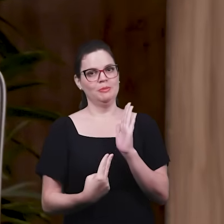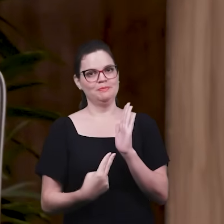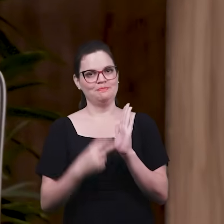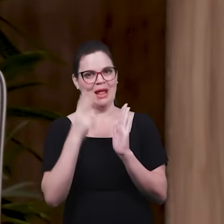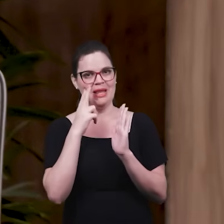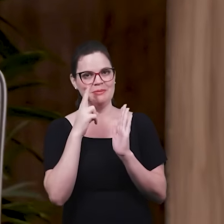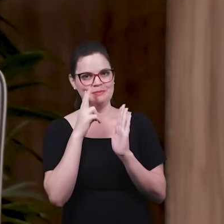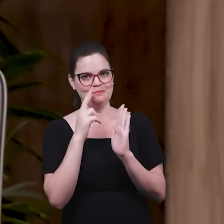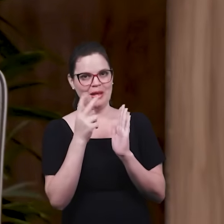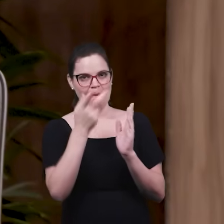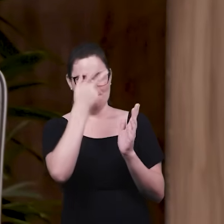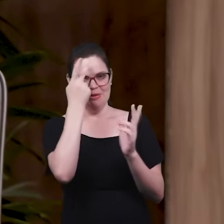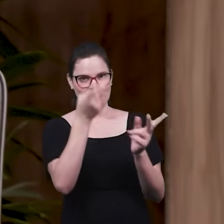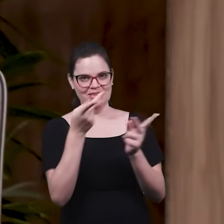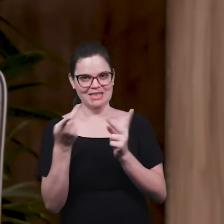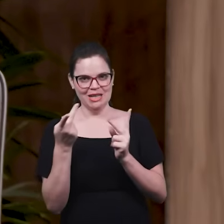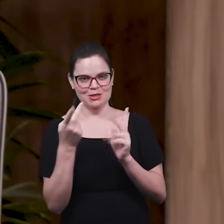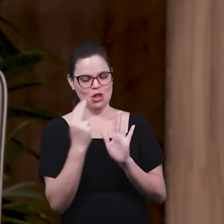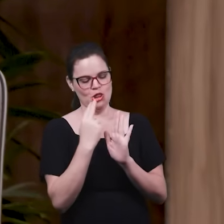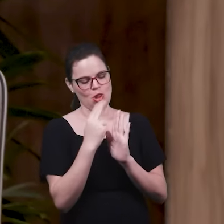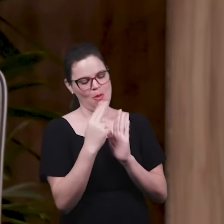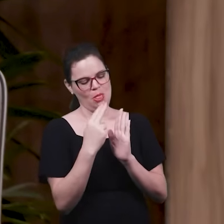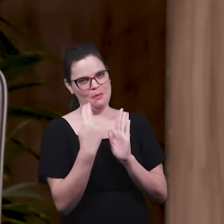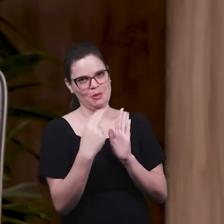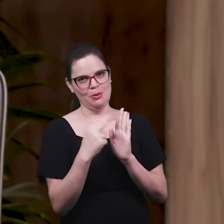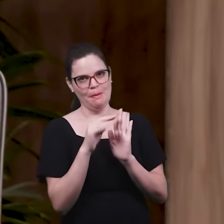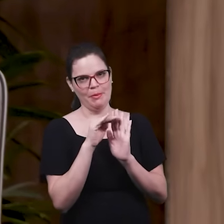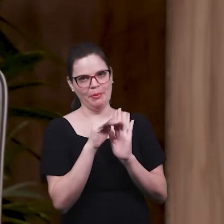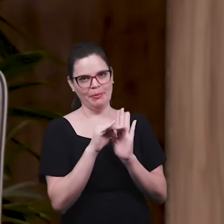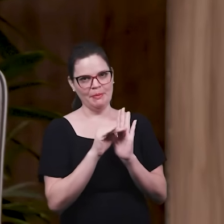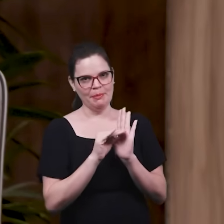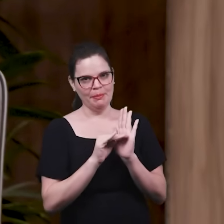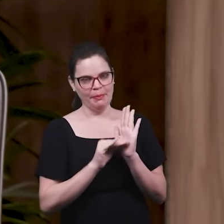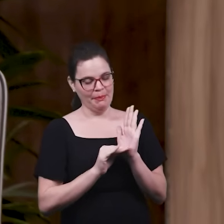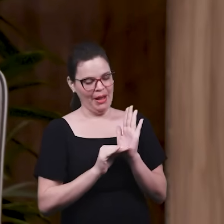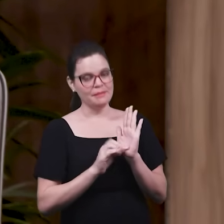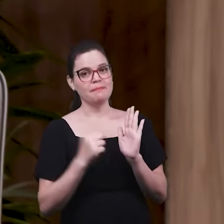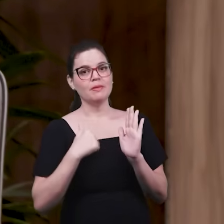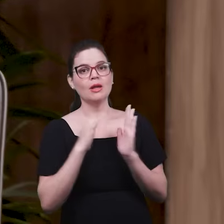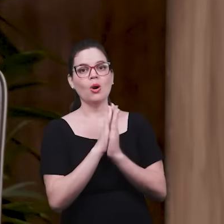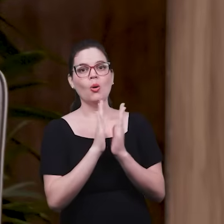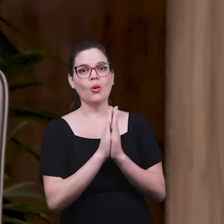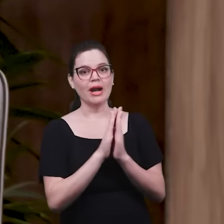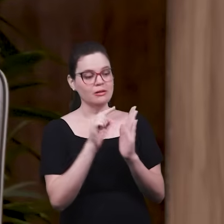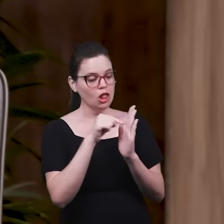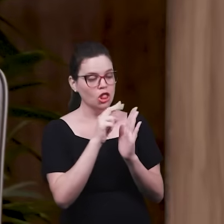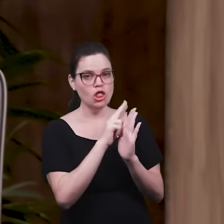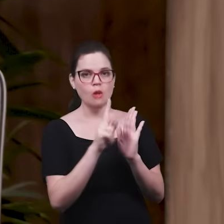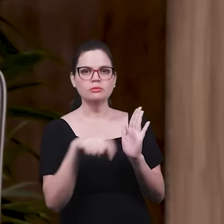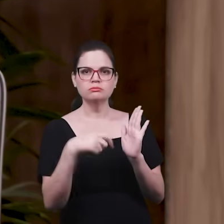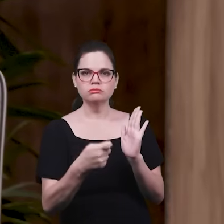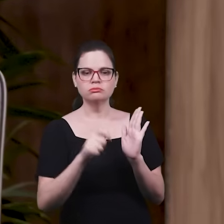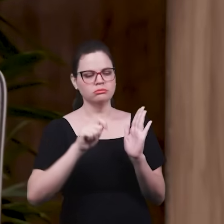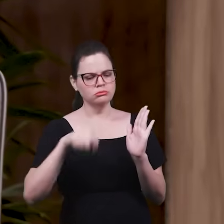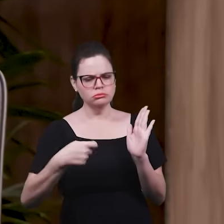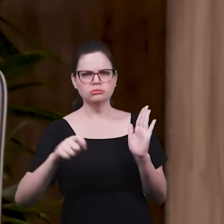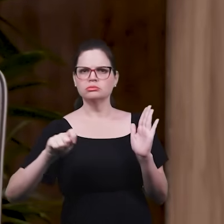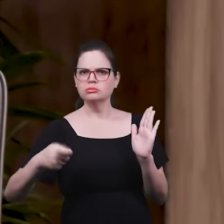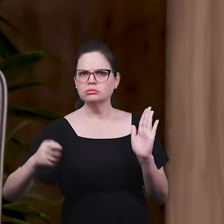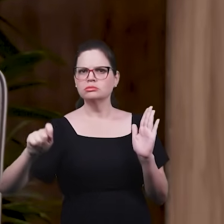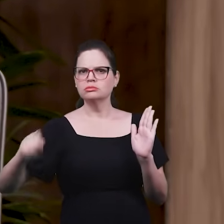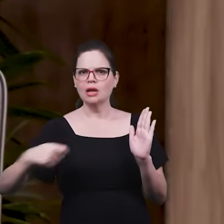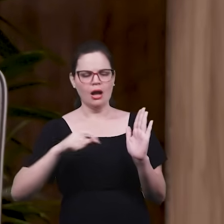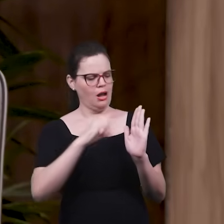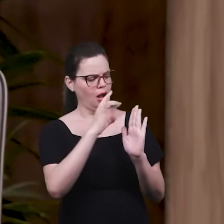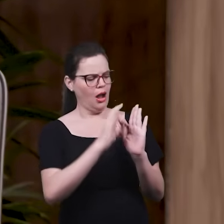os nossos visitantes e já estamos relacionando os nomes, em algumas igrejas, a igreja,